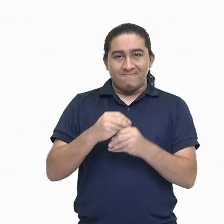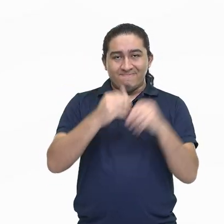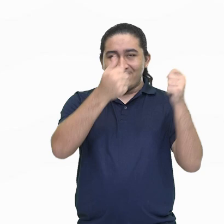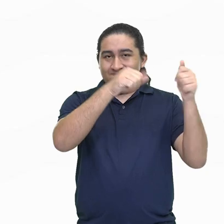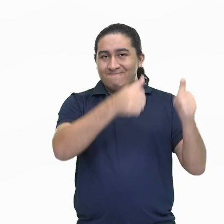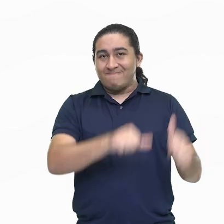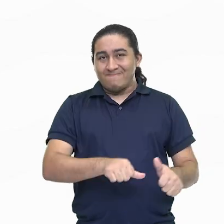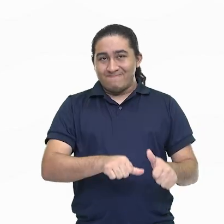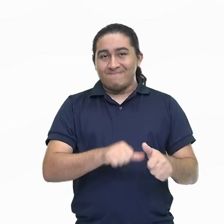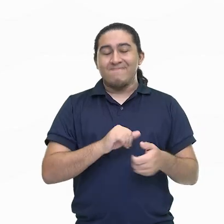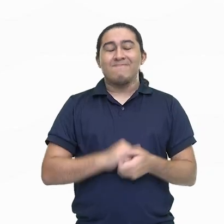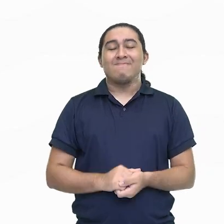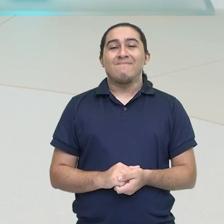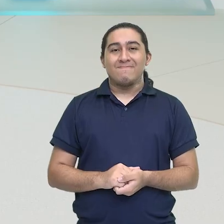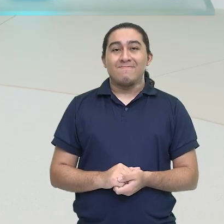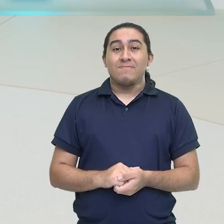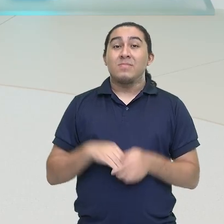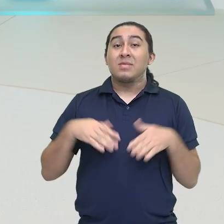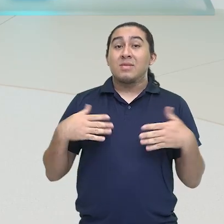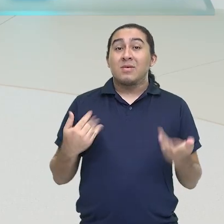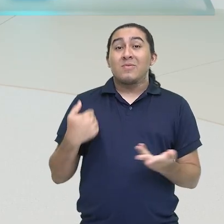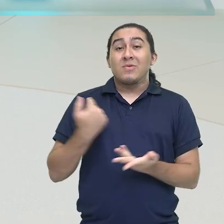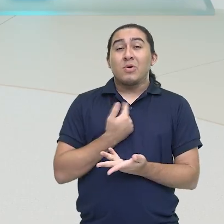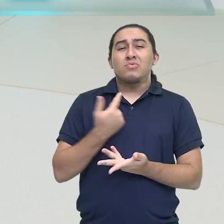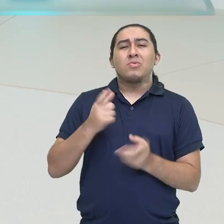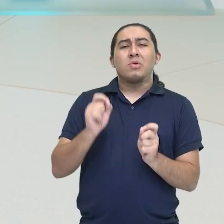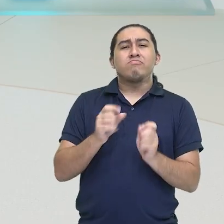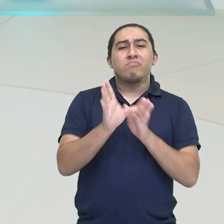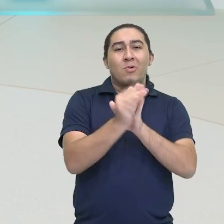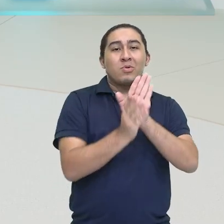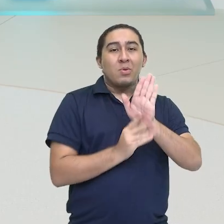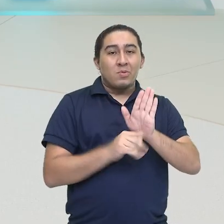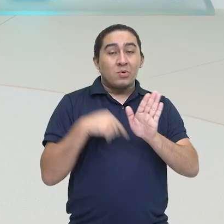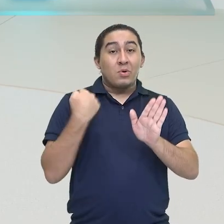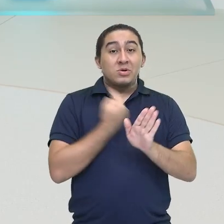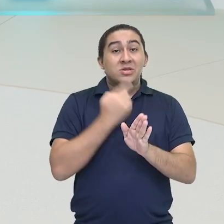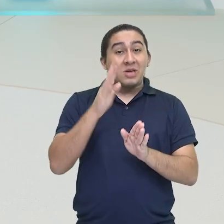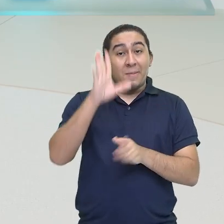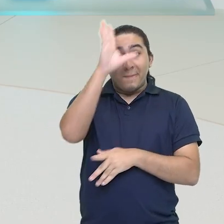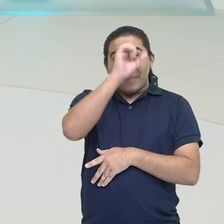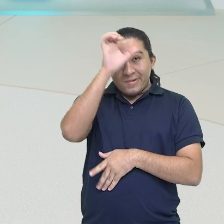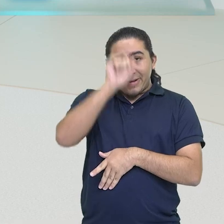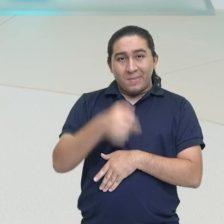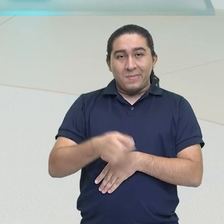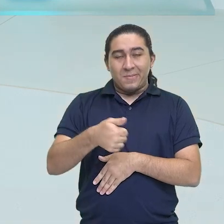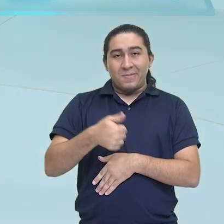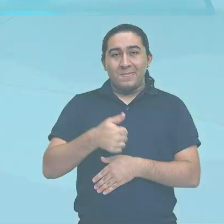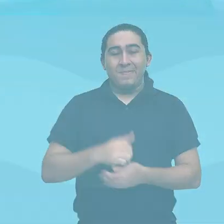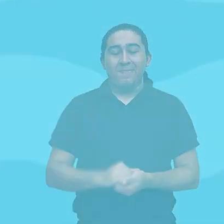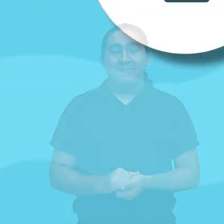e avaliação. Então, nós vamos revisitar os conteúdos que nós vimos nesta primeira unidade.